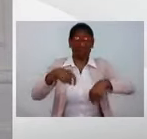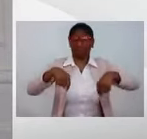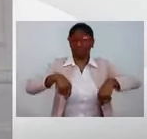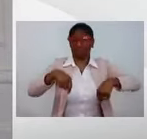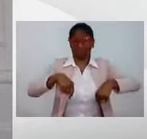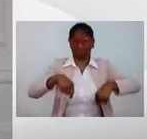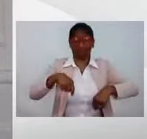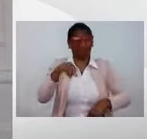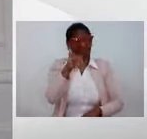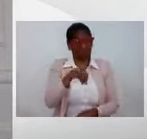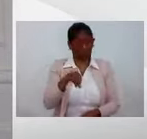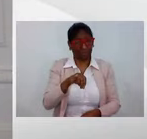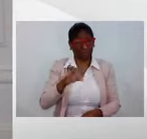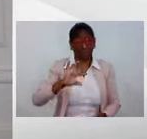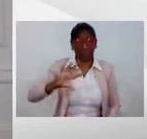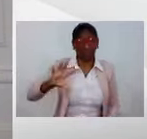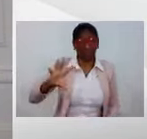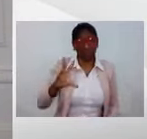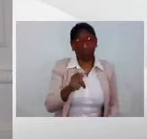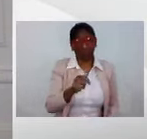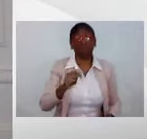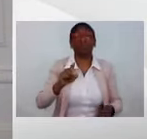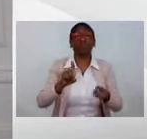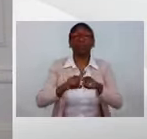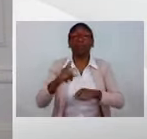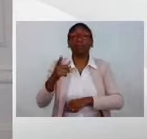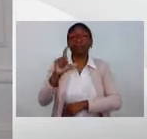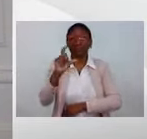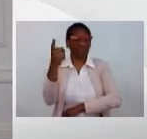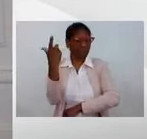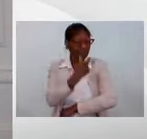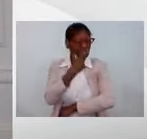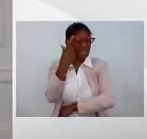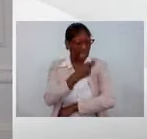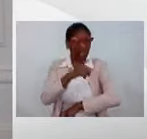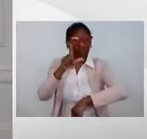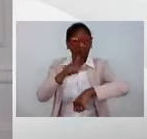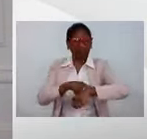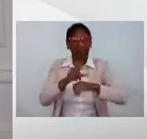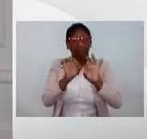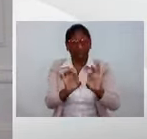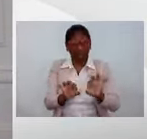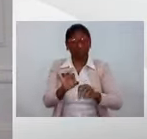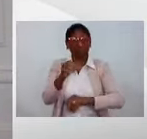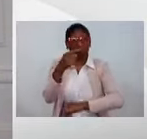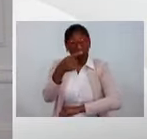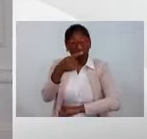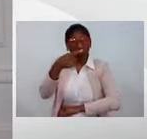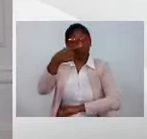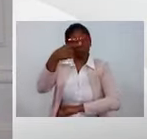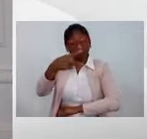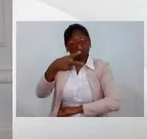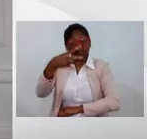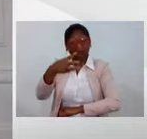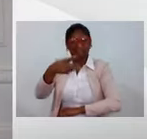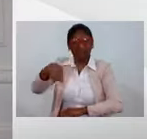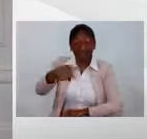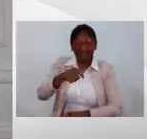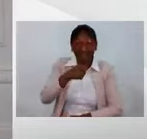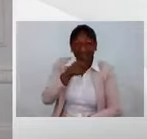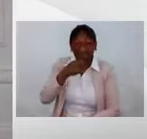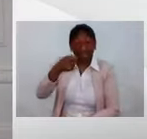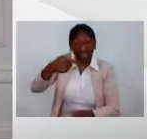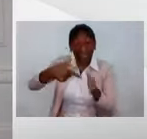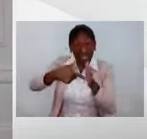É importante que todos mantenham o seu calendário vacinal em dia, né? Aqueles que não tomaram a segunda dose, que tomem a